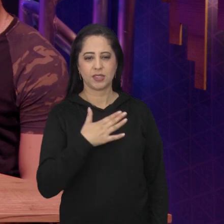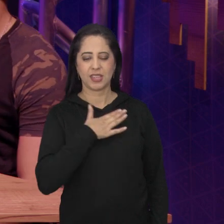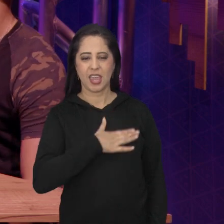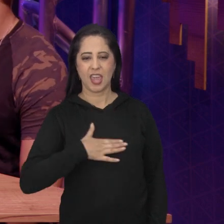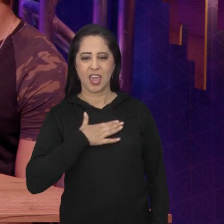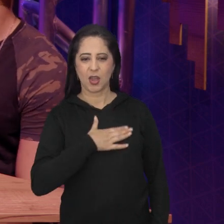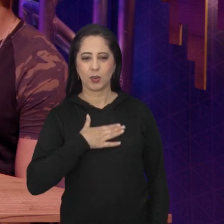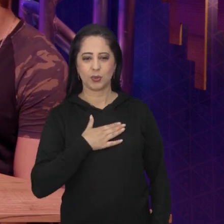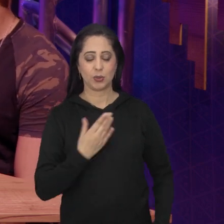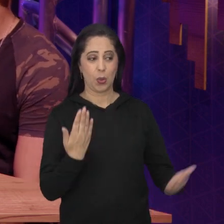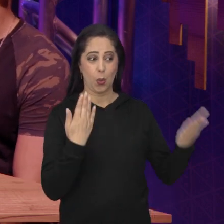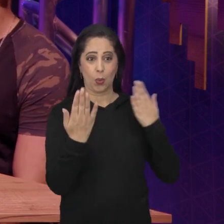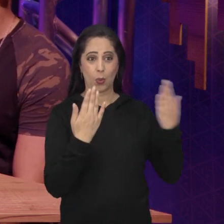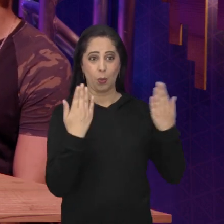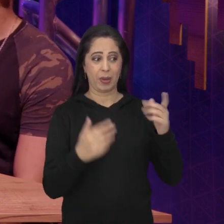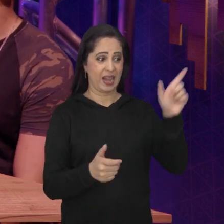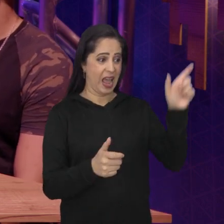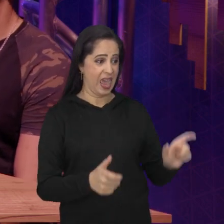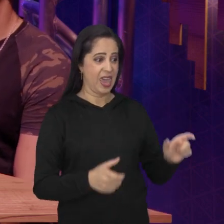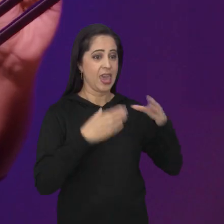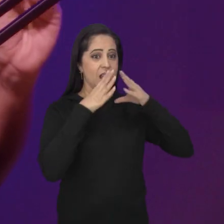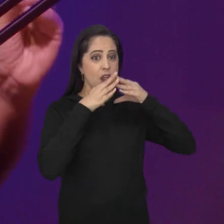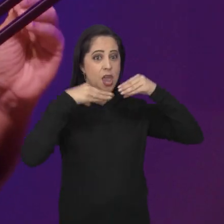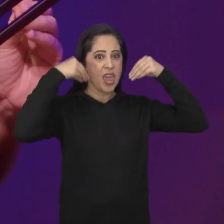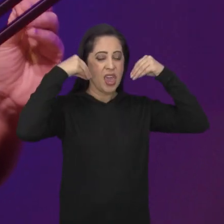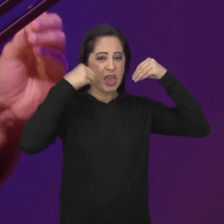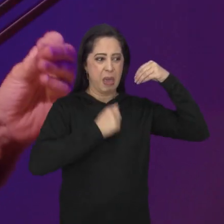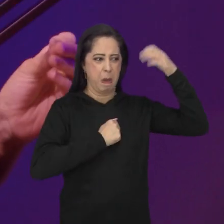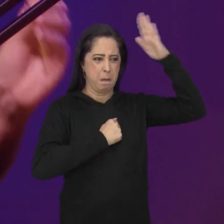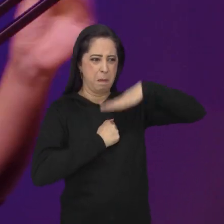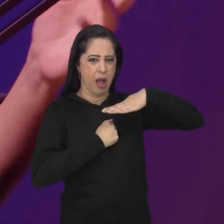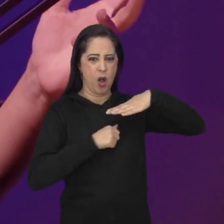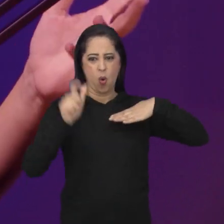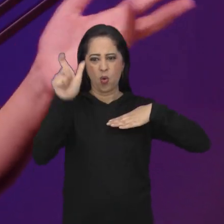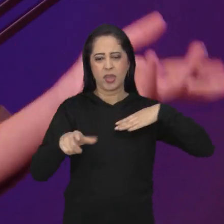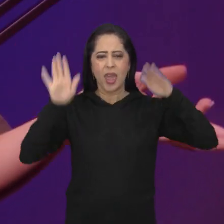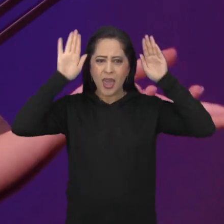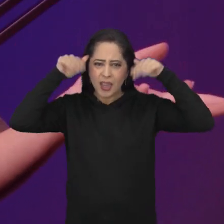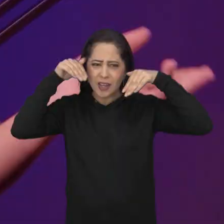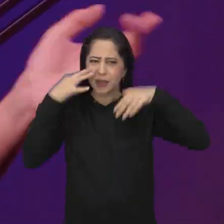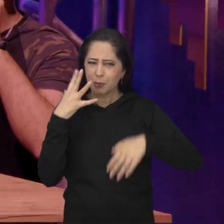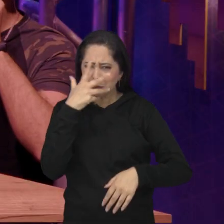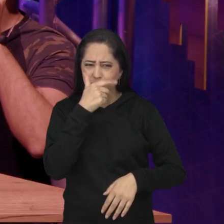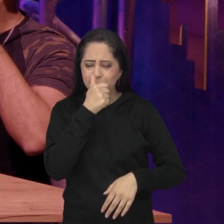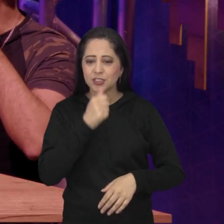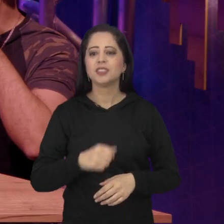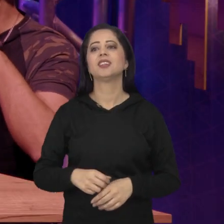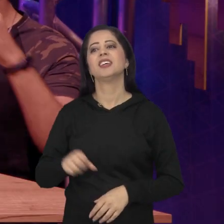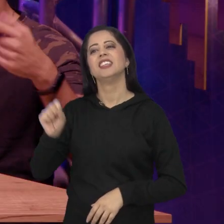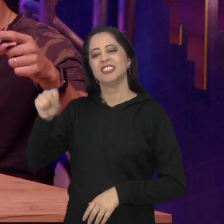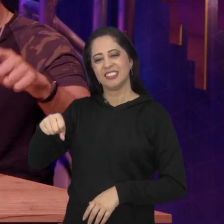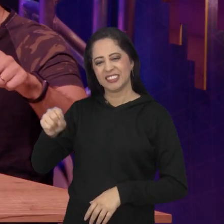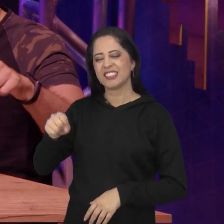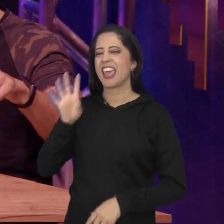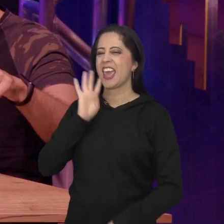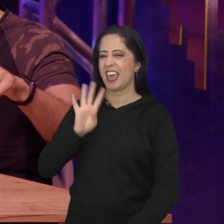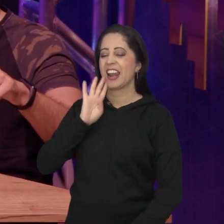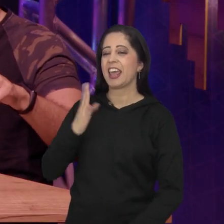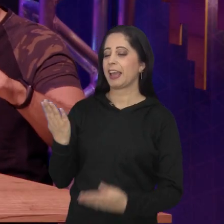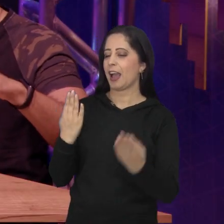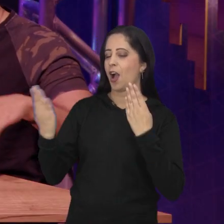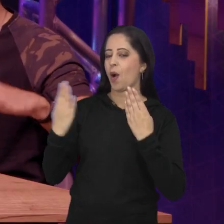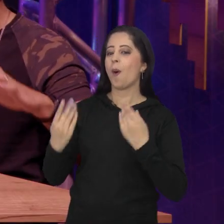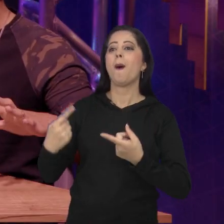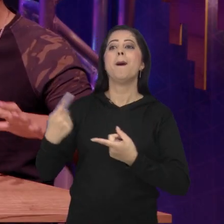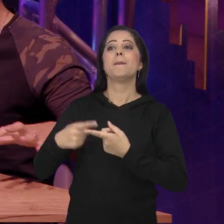E Samu, você gostou da analogia que eu fiz hoje? Comparar o Coringa com o Ió do Ursinho Pooh? Eu achei genial. Isso é o Pode Ser,